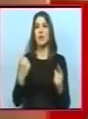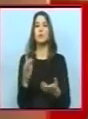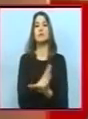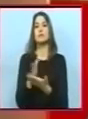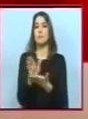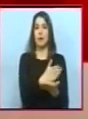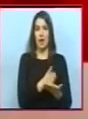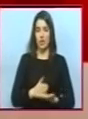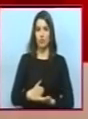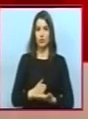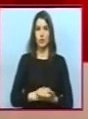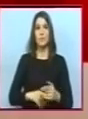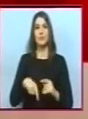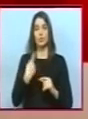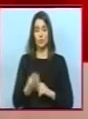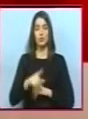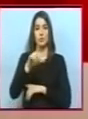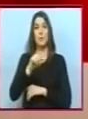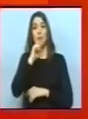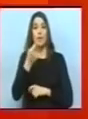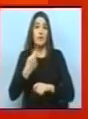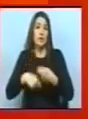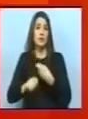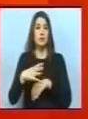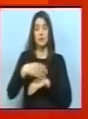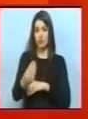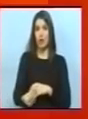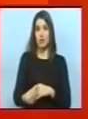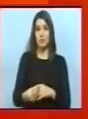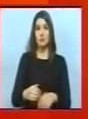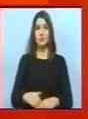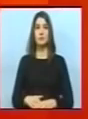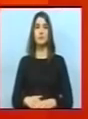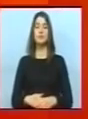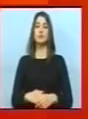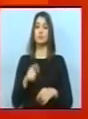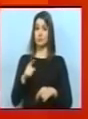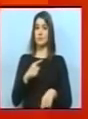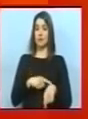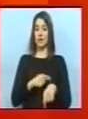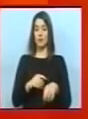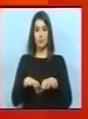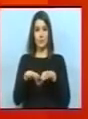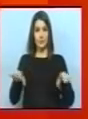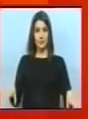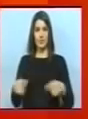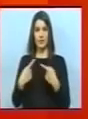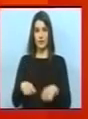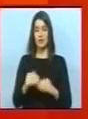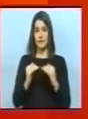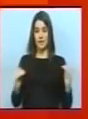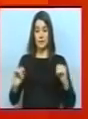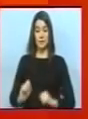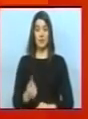e depois também, nesse âmbito, pode vender posteriormente. Aí já temos dois momentos, que é o momento inicial da